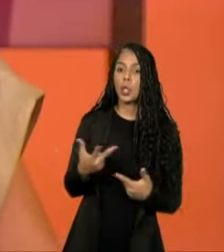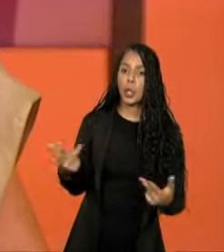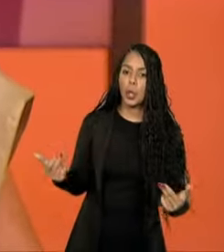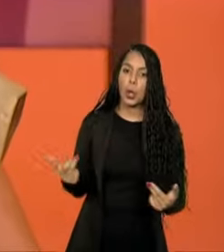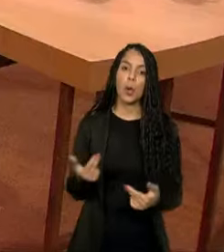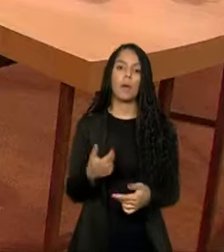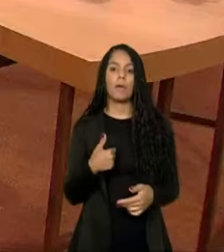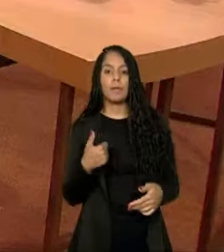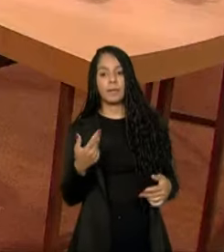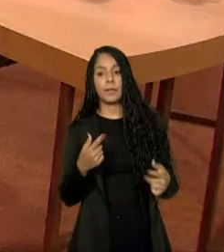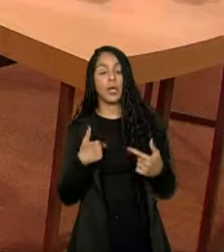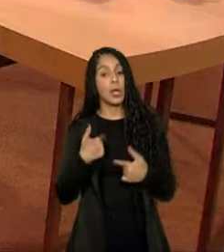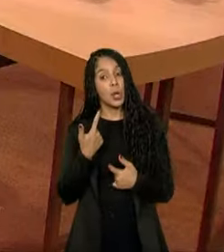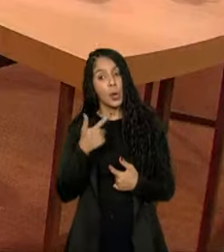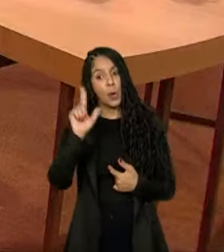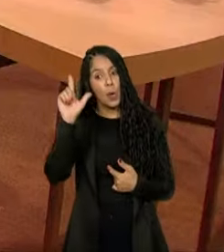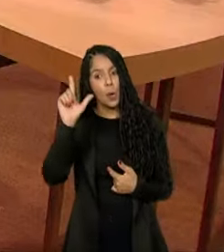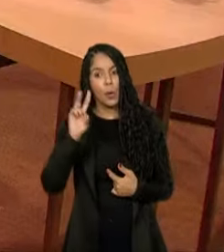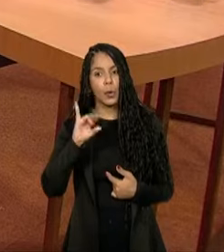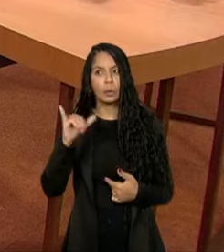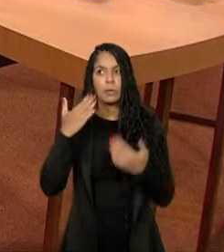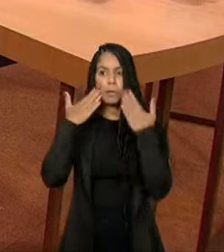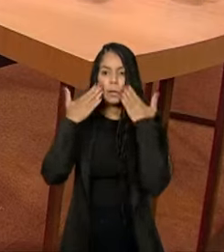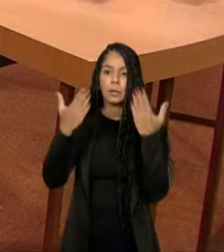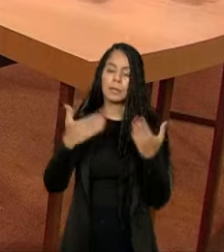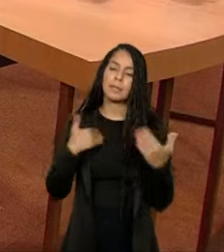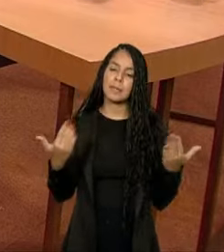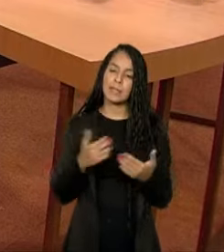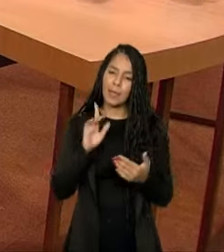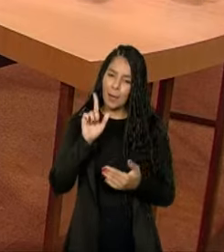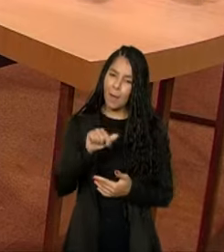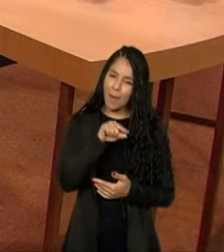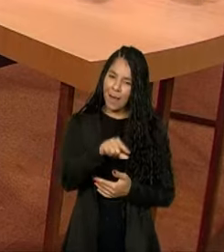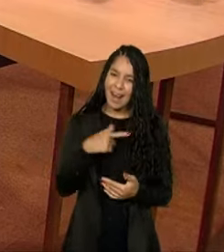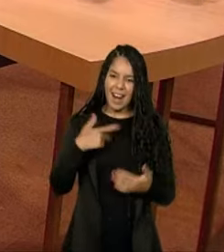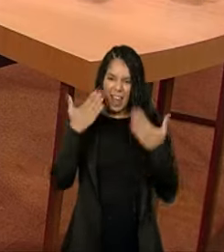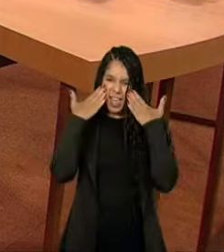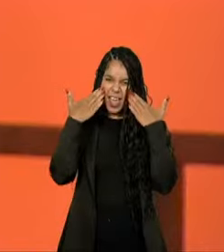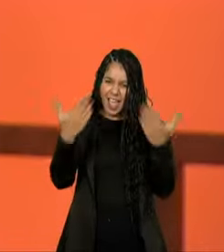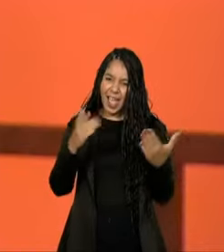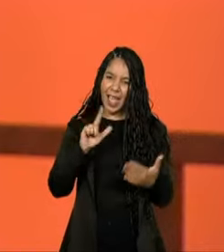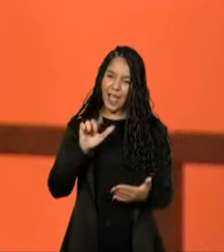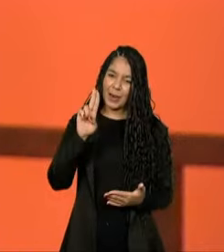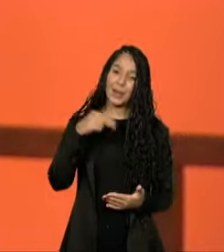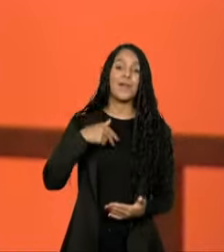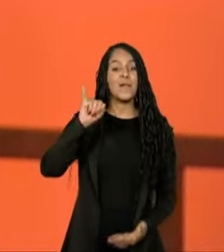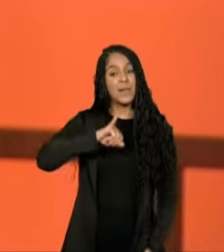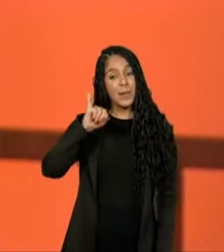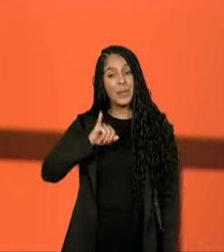a bola da vez vai ser outra. Mas a bola da vez agora é você. O importante é que está dando onda.